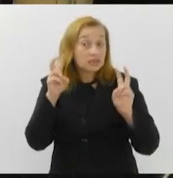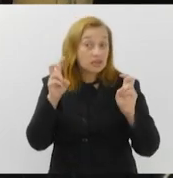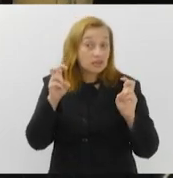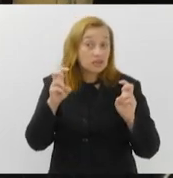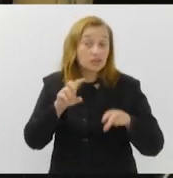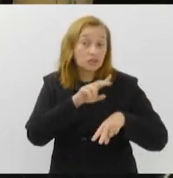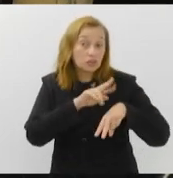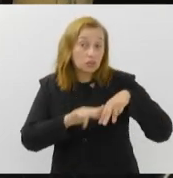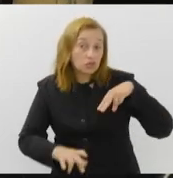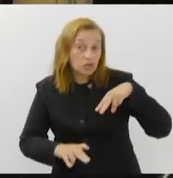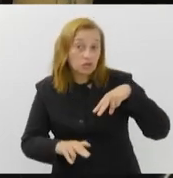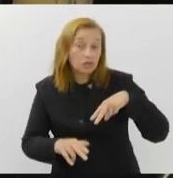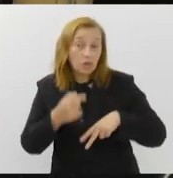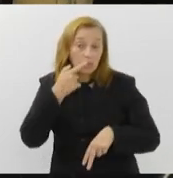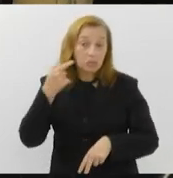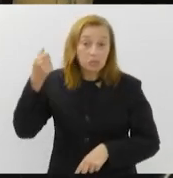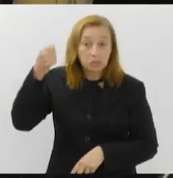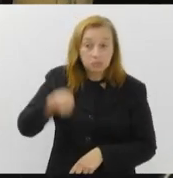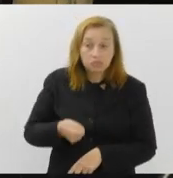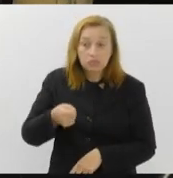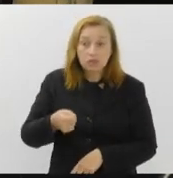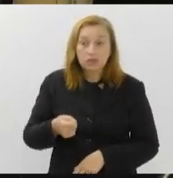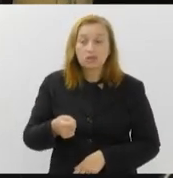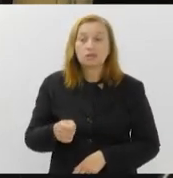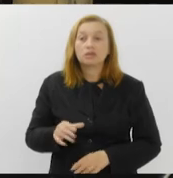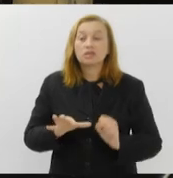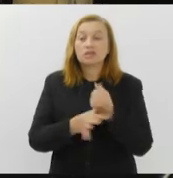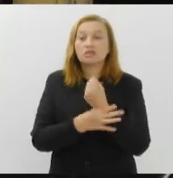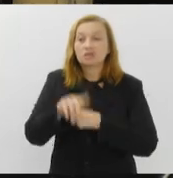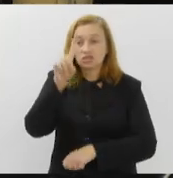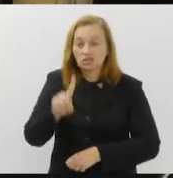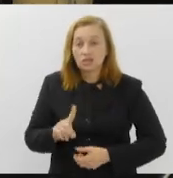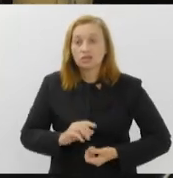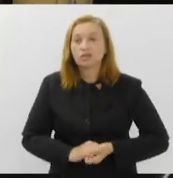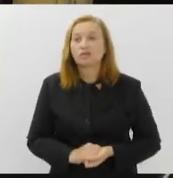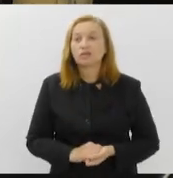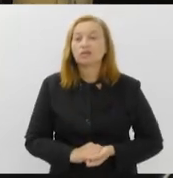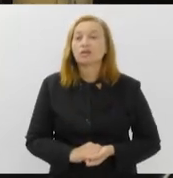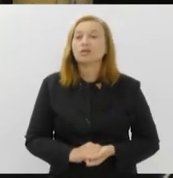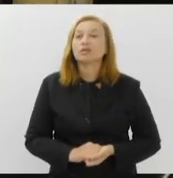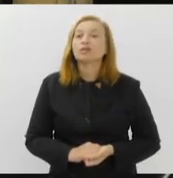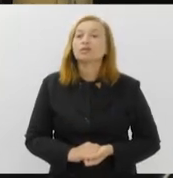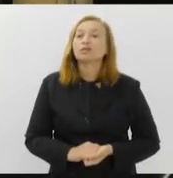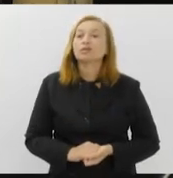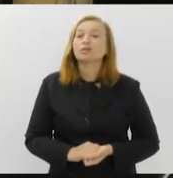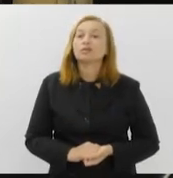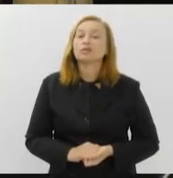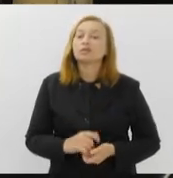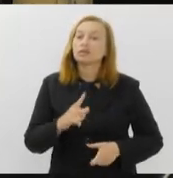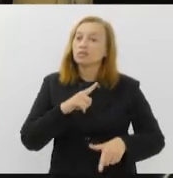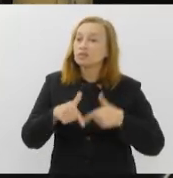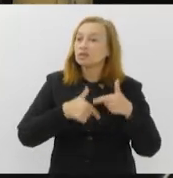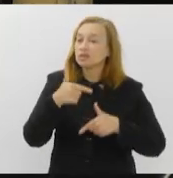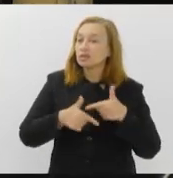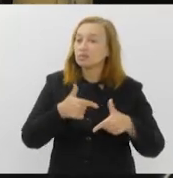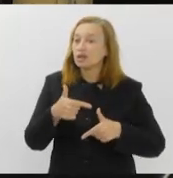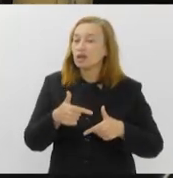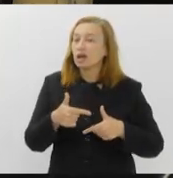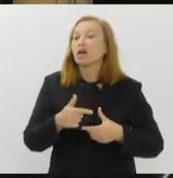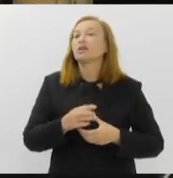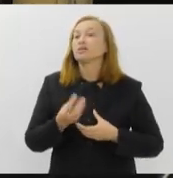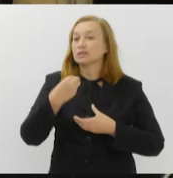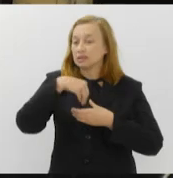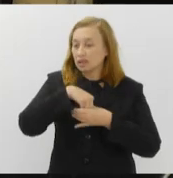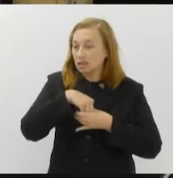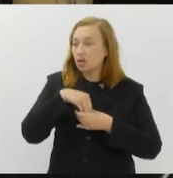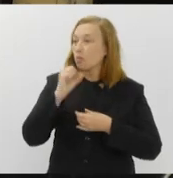gênero e patriarcado e na garantia de direitos. E uma coisa que nós temos trabalhado internamente, e posso